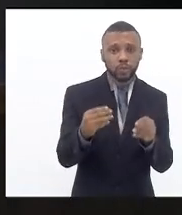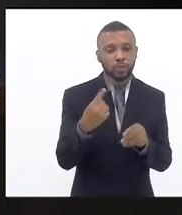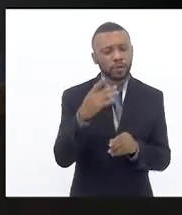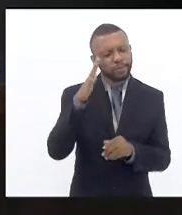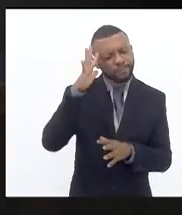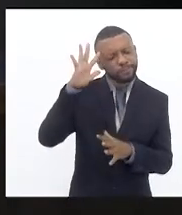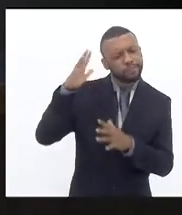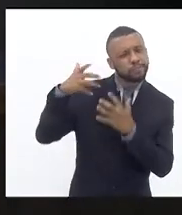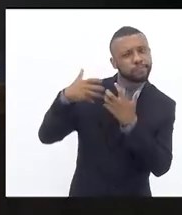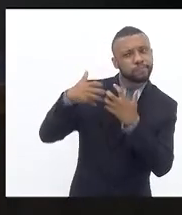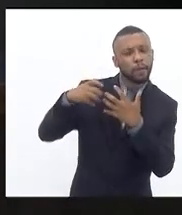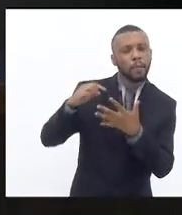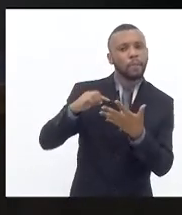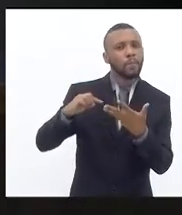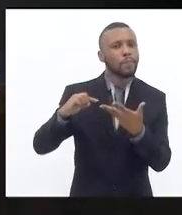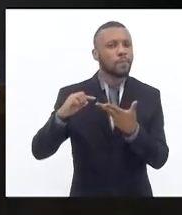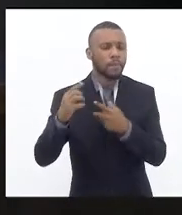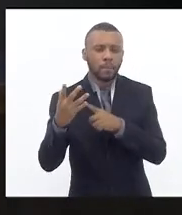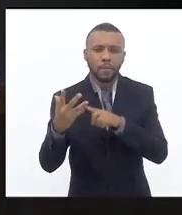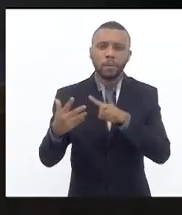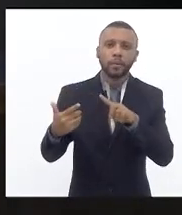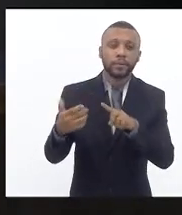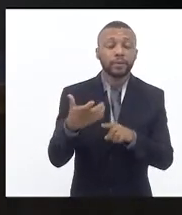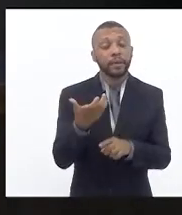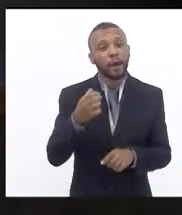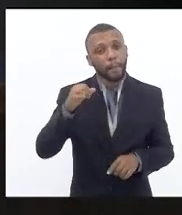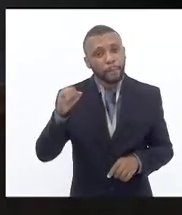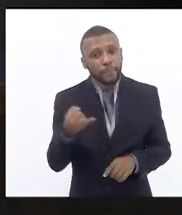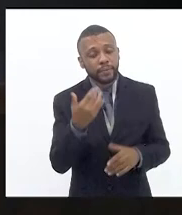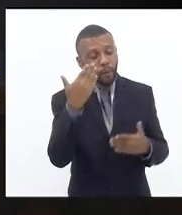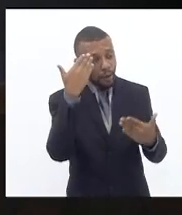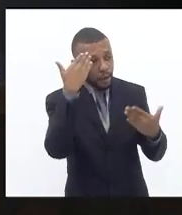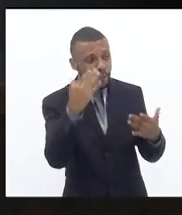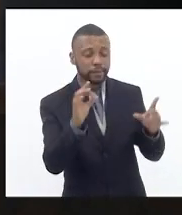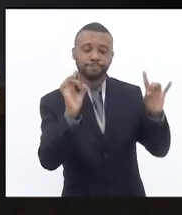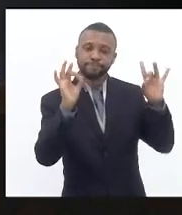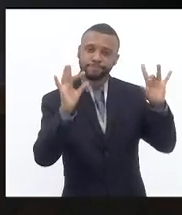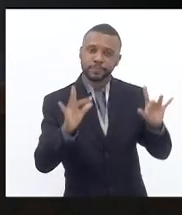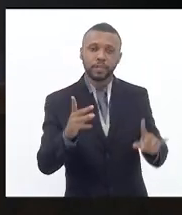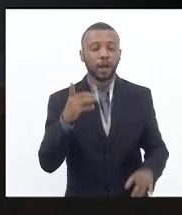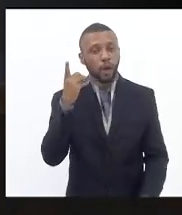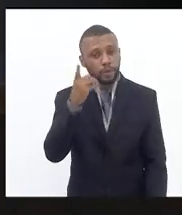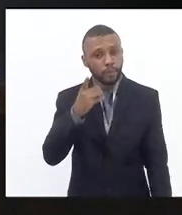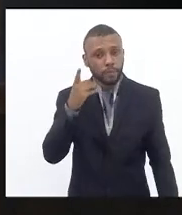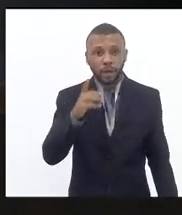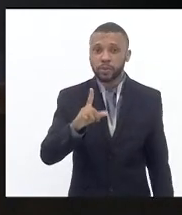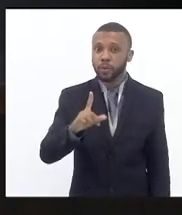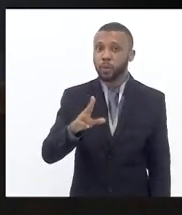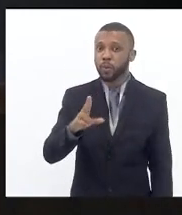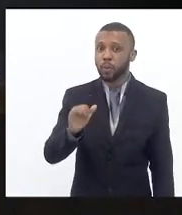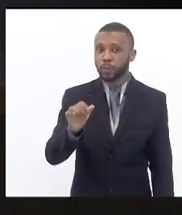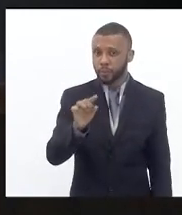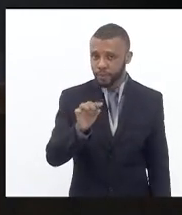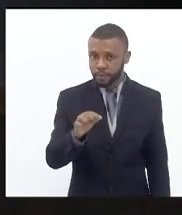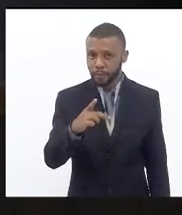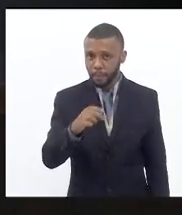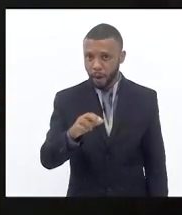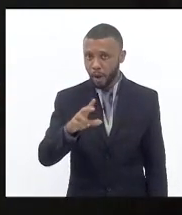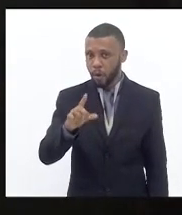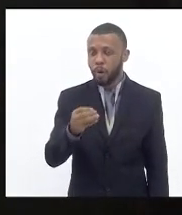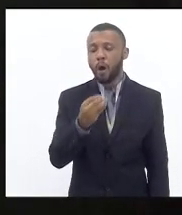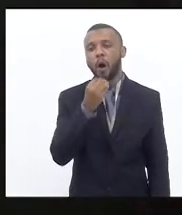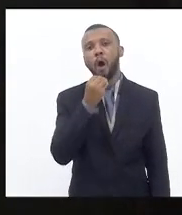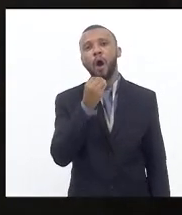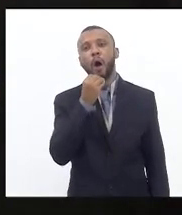pensando e aí eu queria fazer um agradecimento especial ao Deputado Luiz Paulo curiosamente o meu